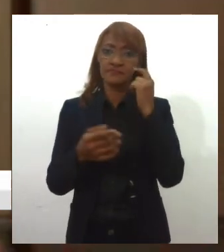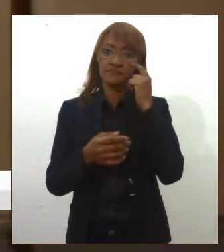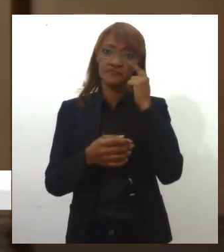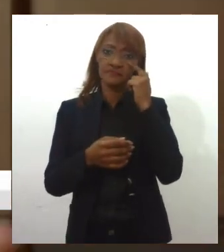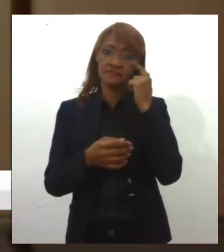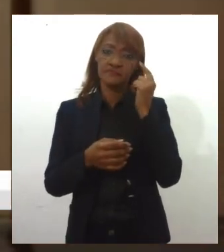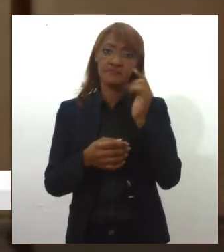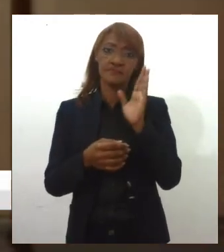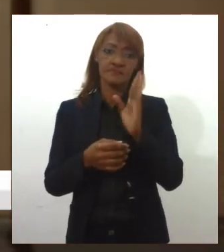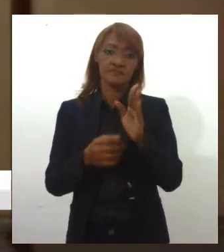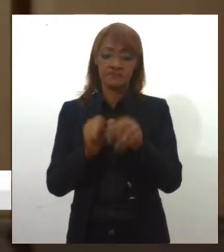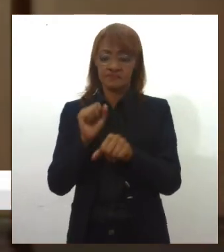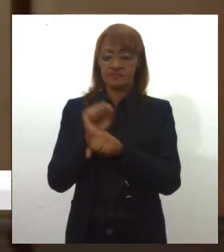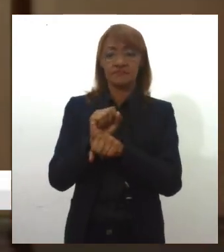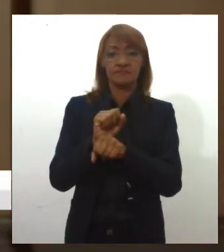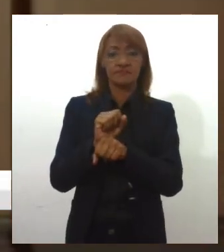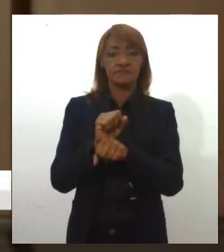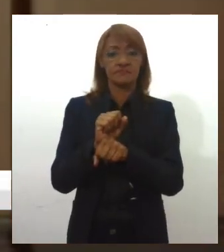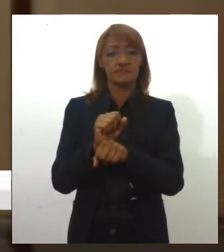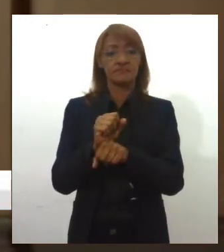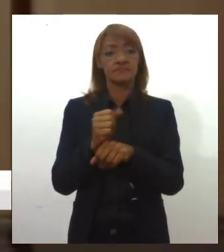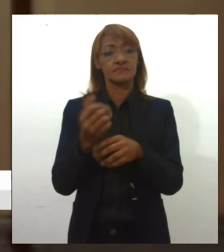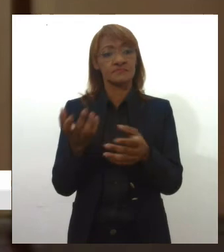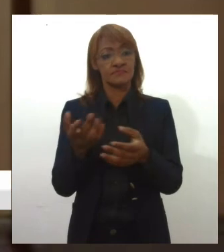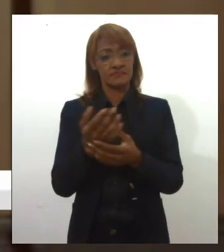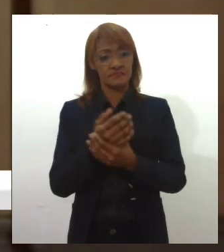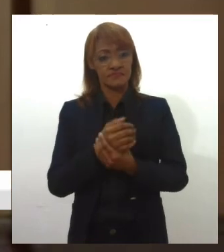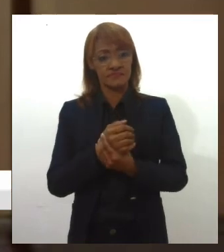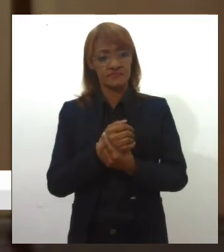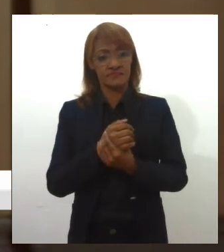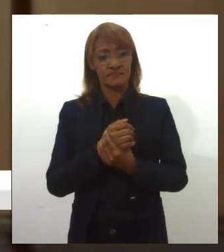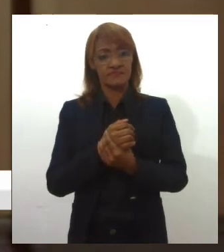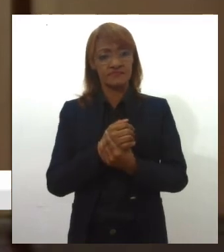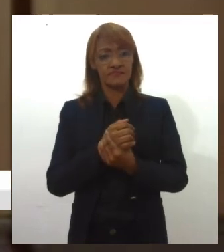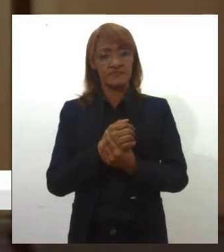sendo paralisada por conta do processo.